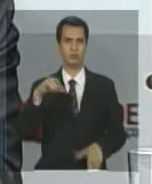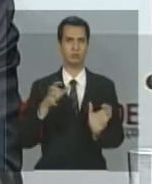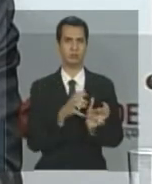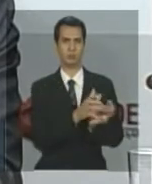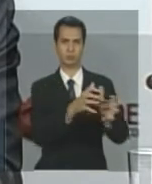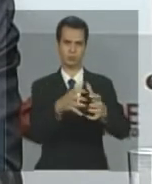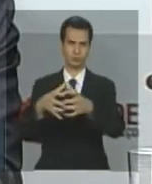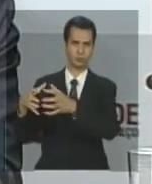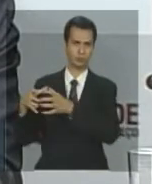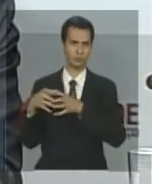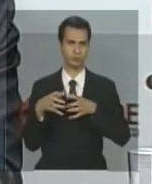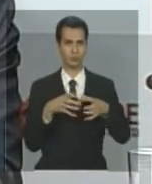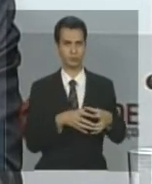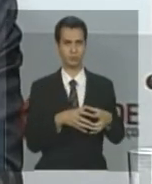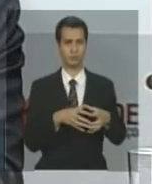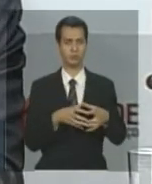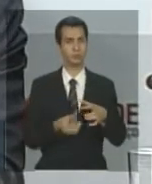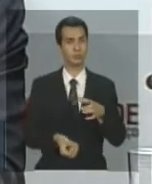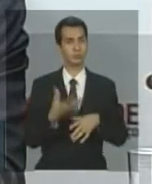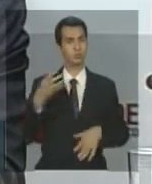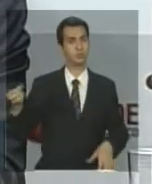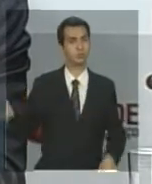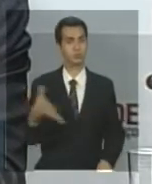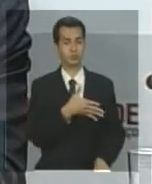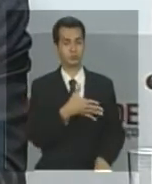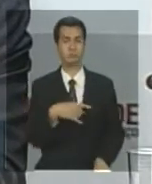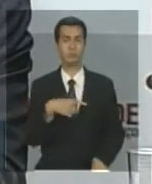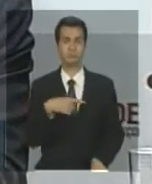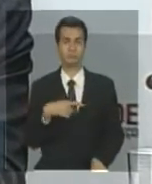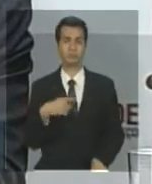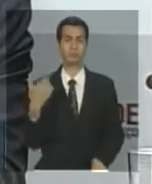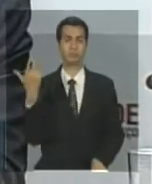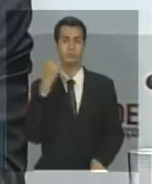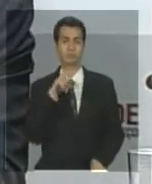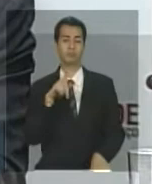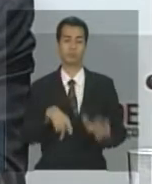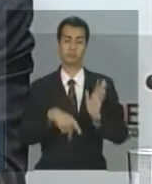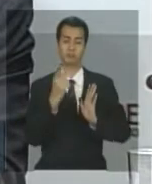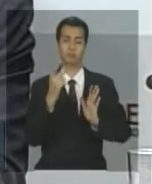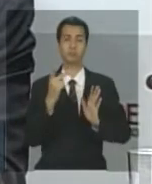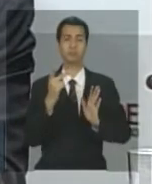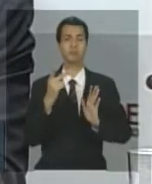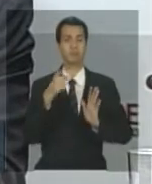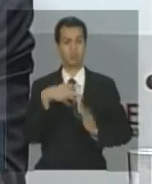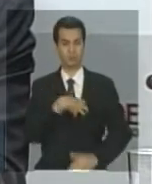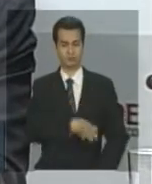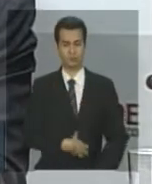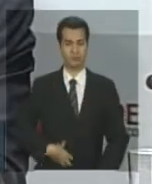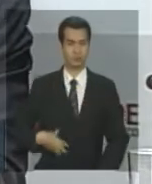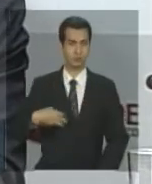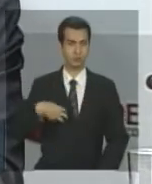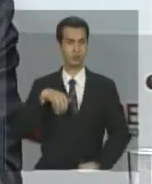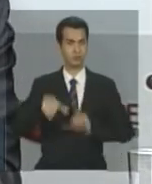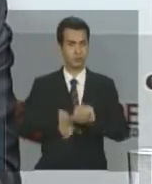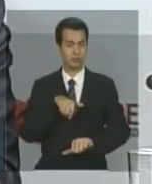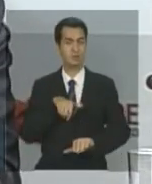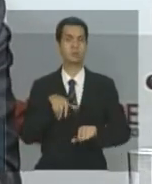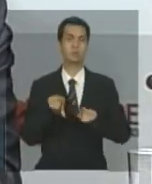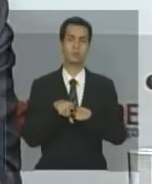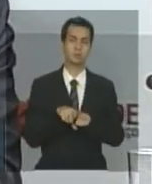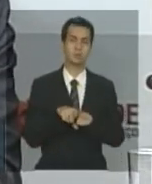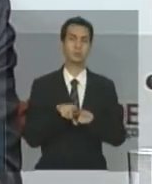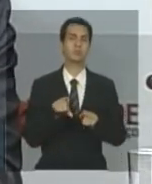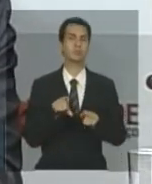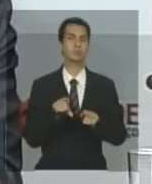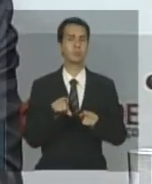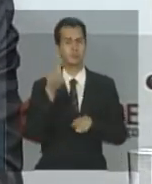de equipes que realizam transplante, isso impactando não só no aumento do transplante, mas na qualidade daquele hospital, daquele serviço,